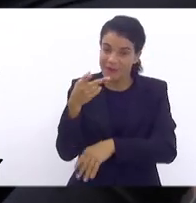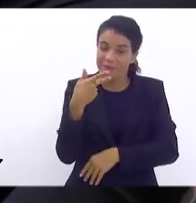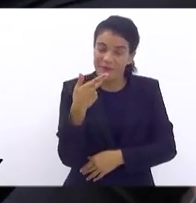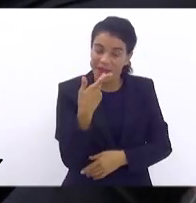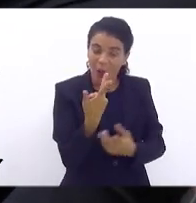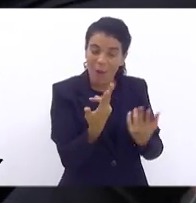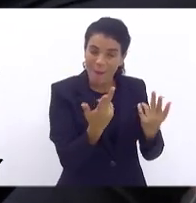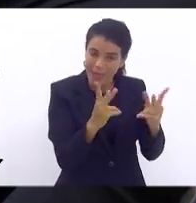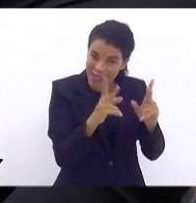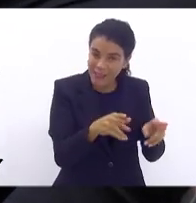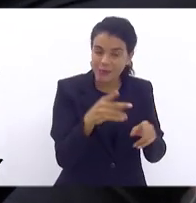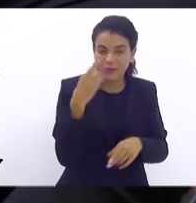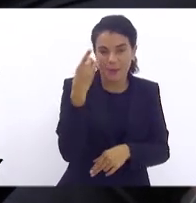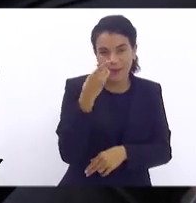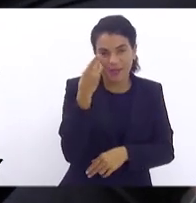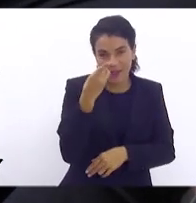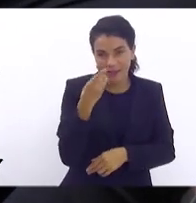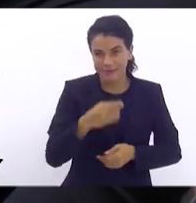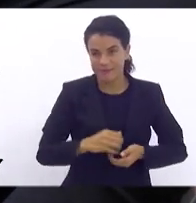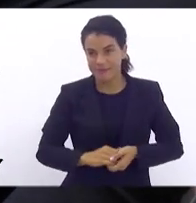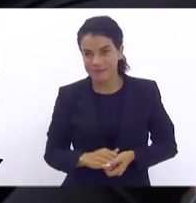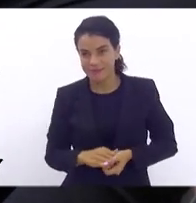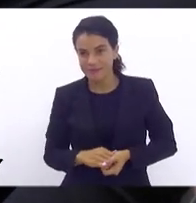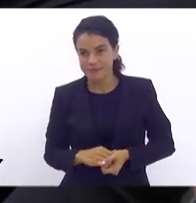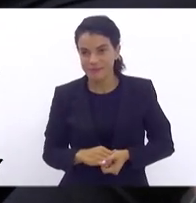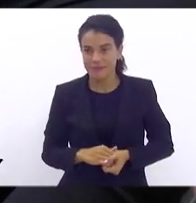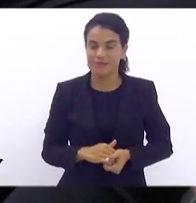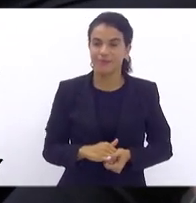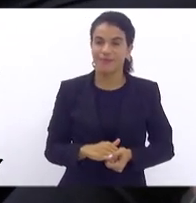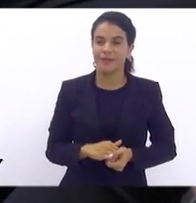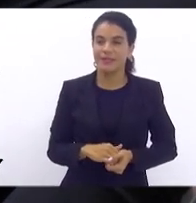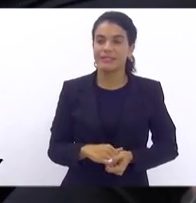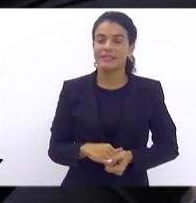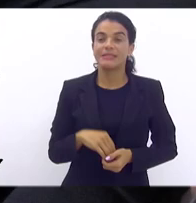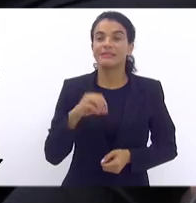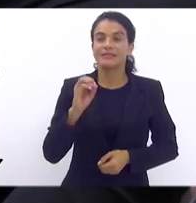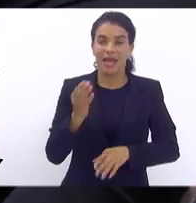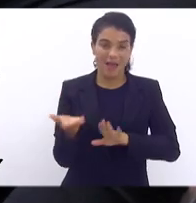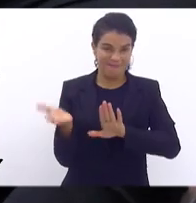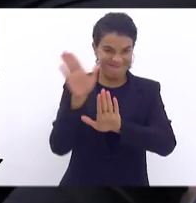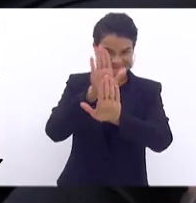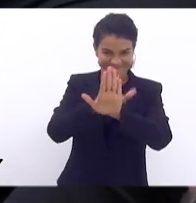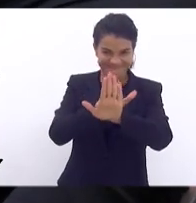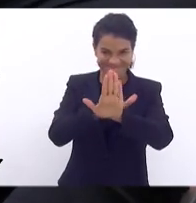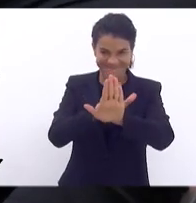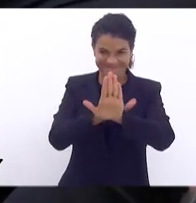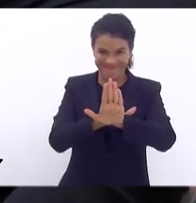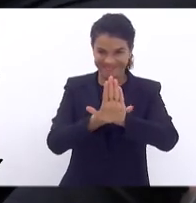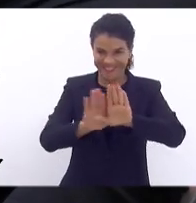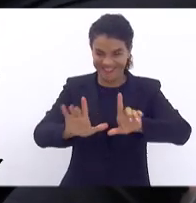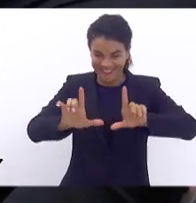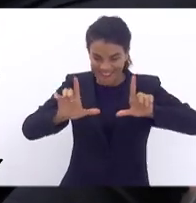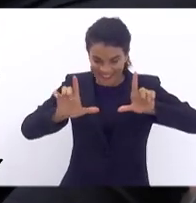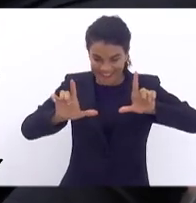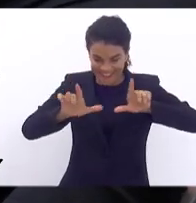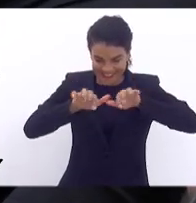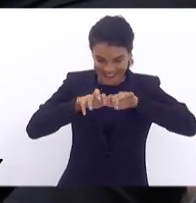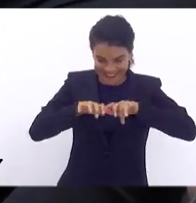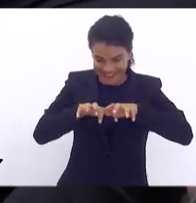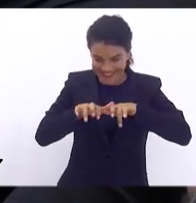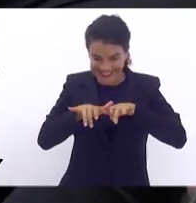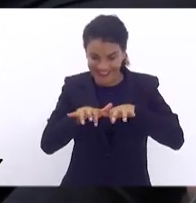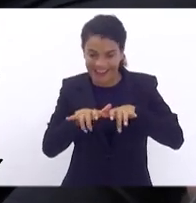a senhora muito bem disso né o fato de estar escondido aqui atrás de uma tela atrás